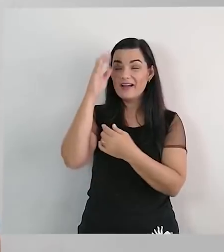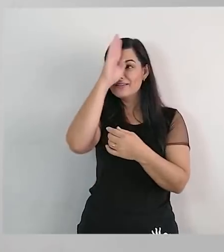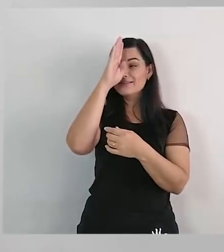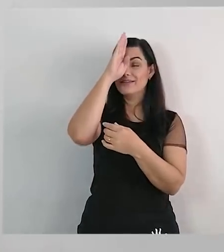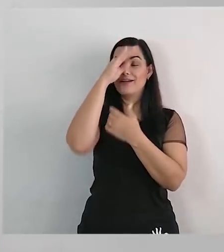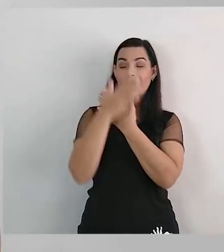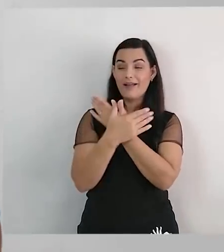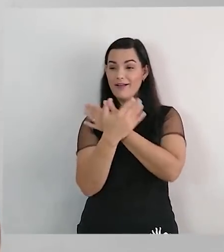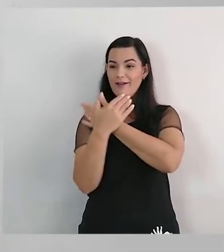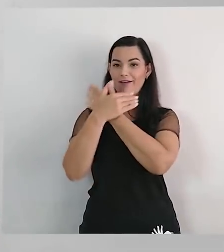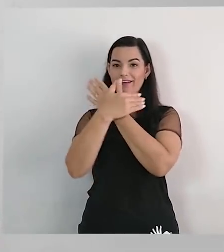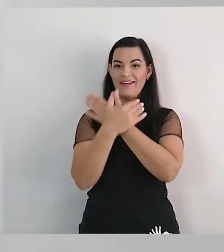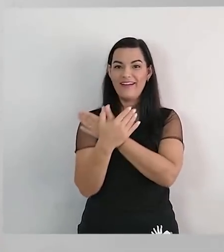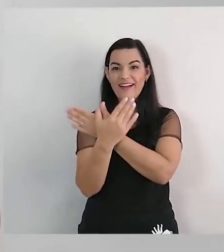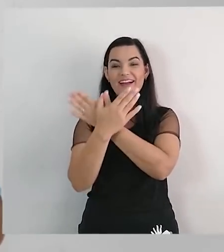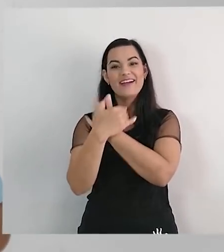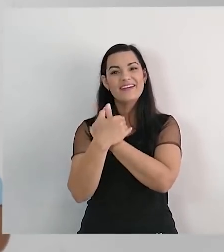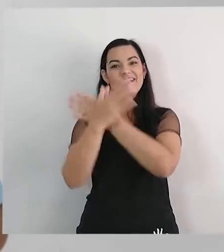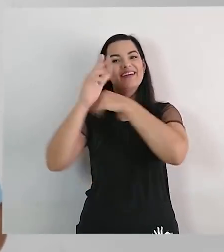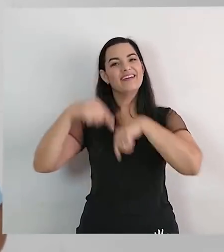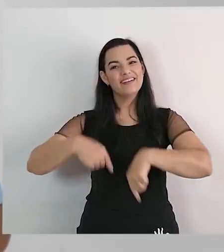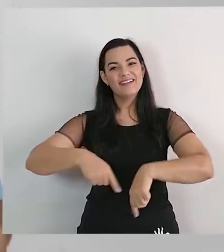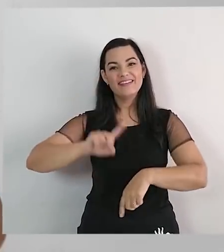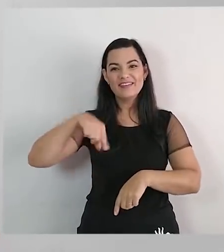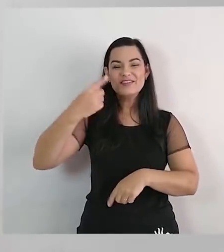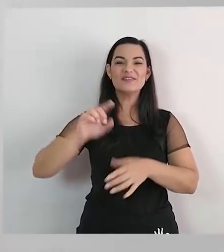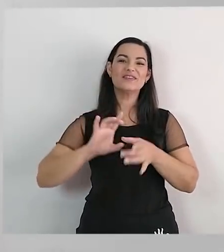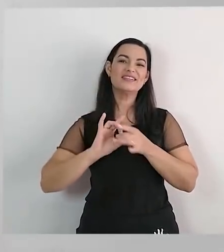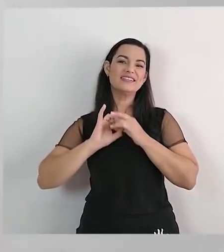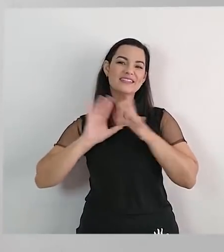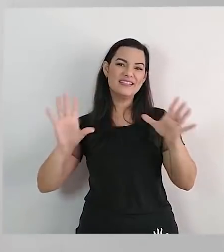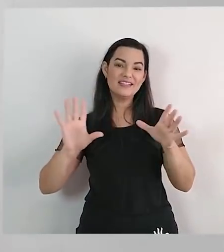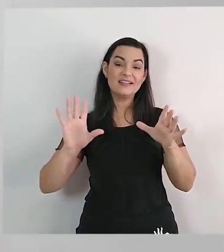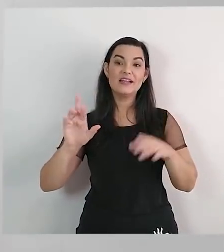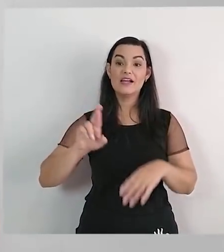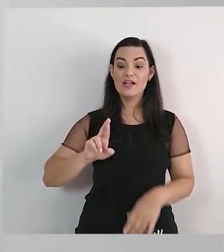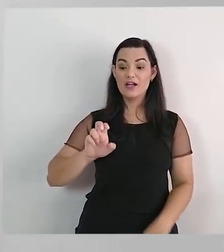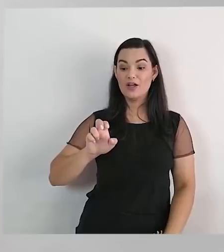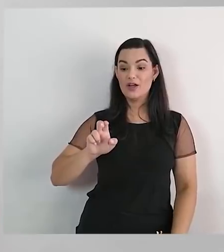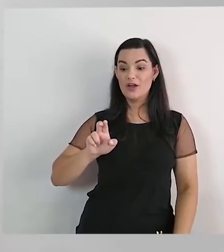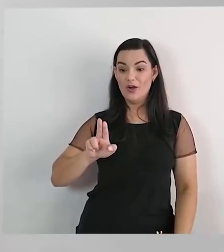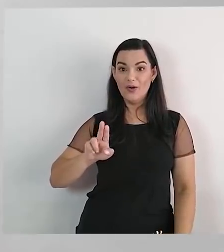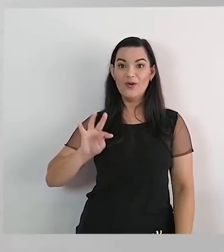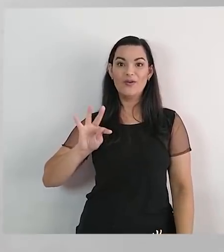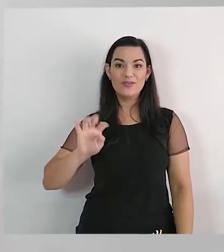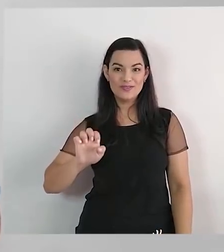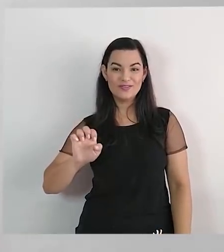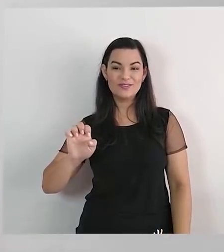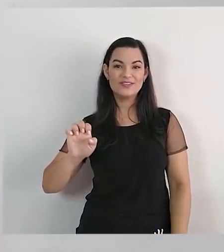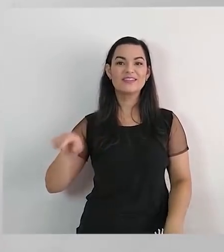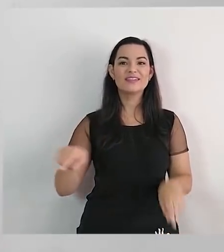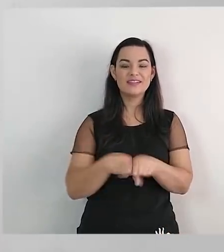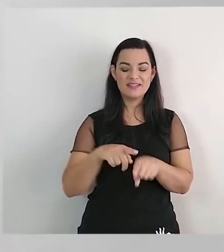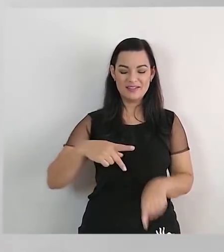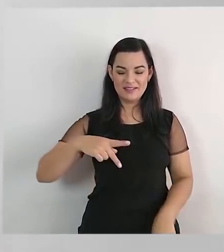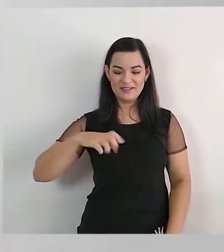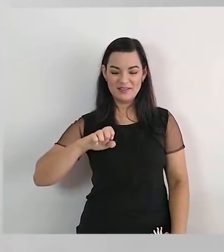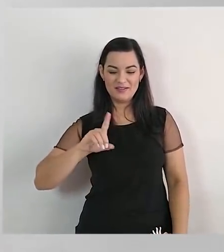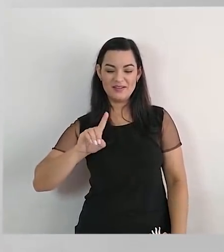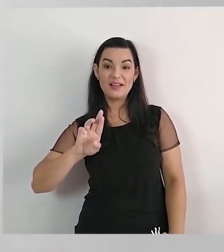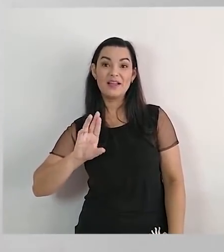Nós recebemos a contribuição da Ruth e do Pedro. Eles são alunos da